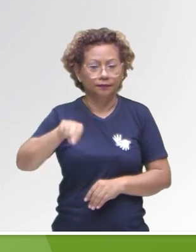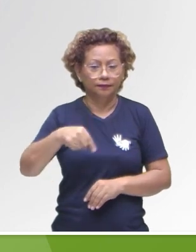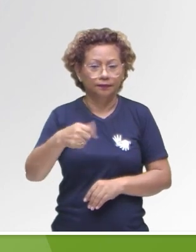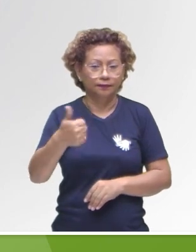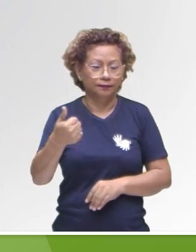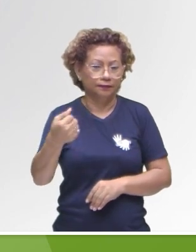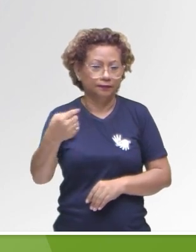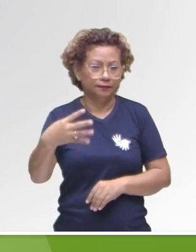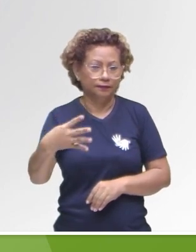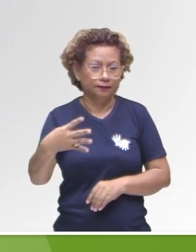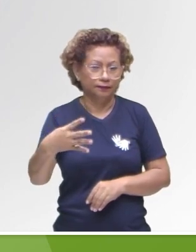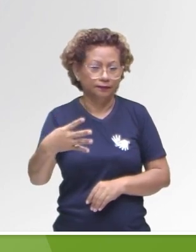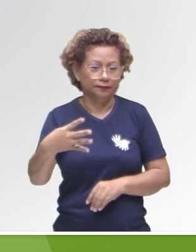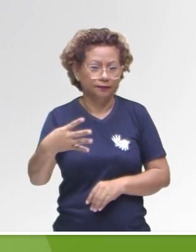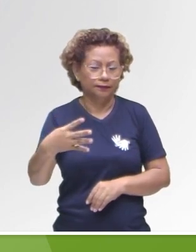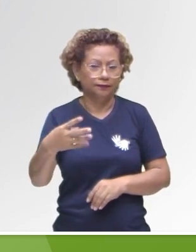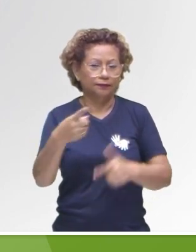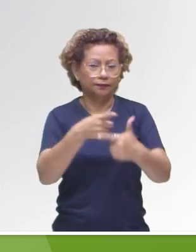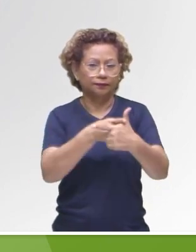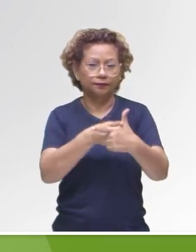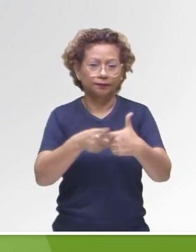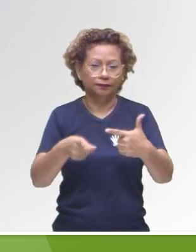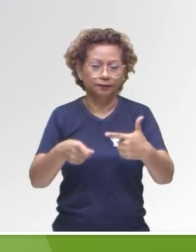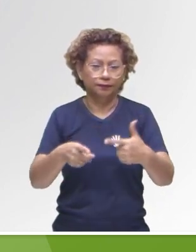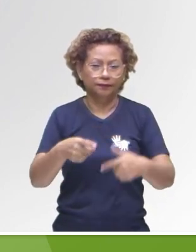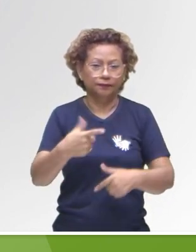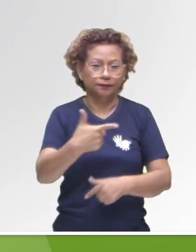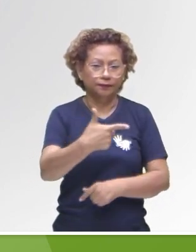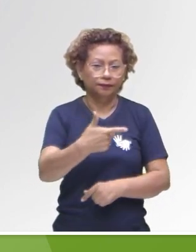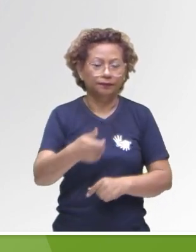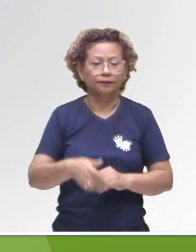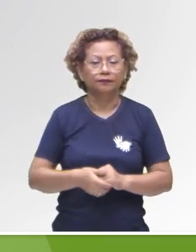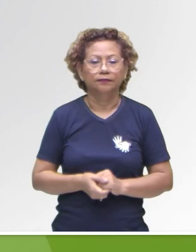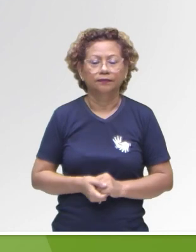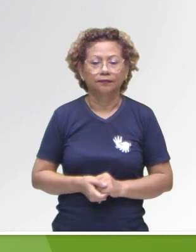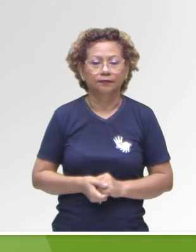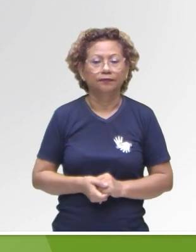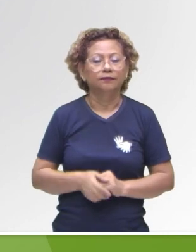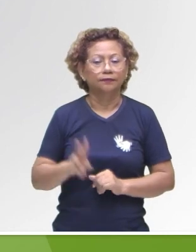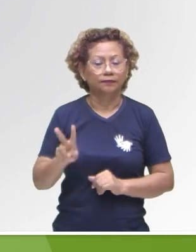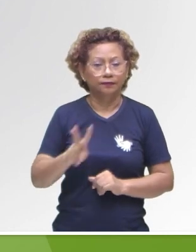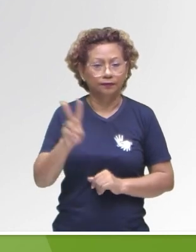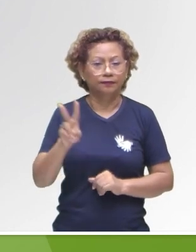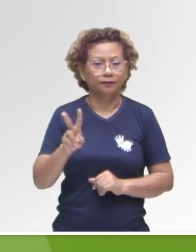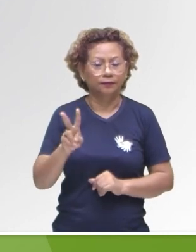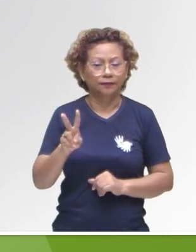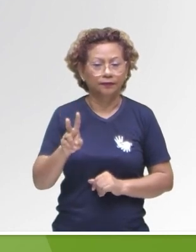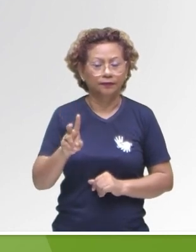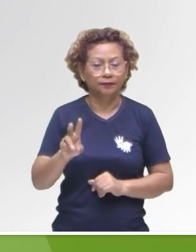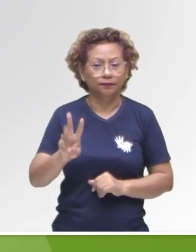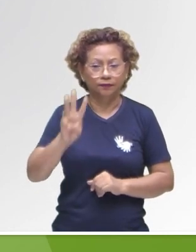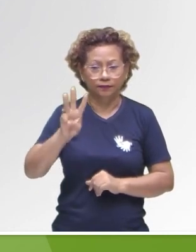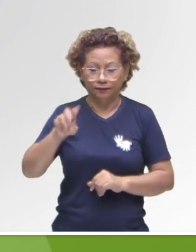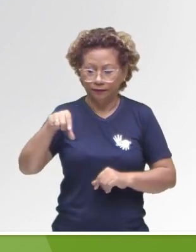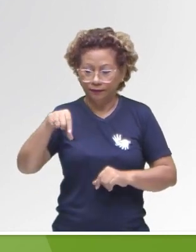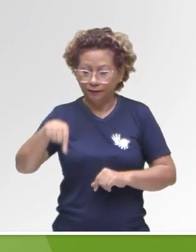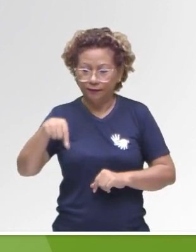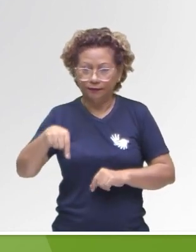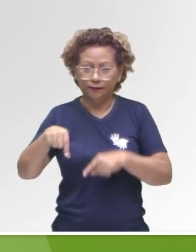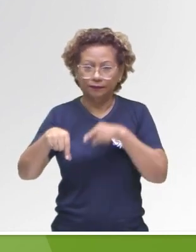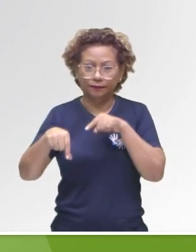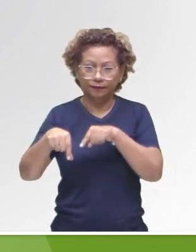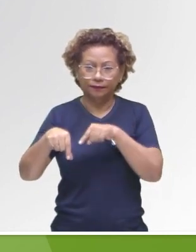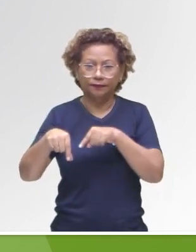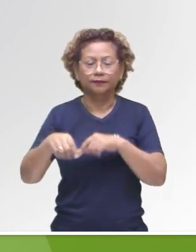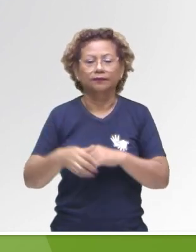41,14, dividido por 12, que é o valor do capacitor 3. Então, a diferença